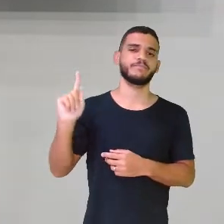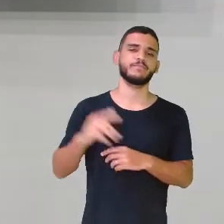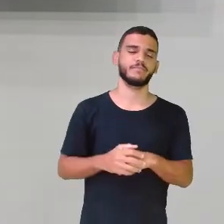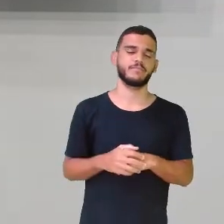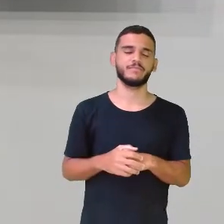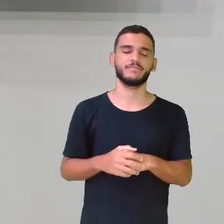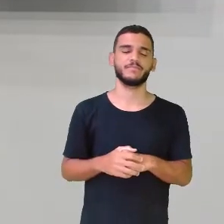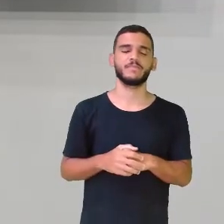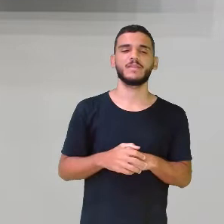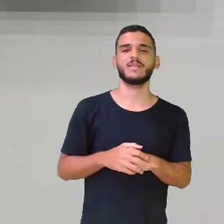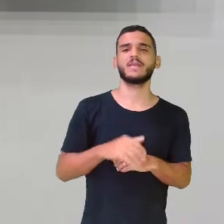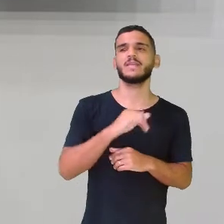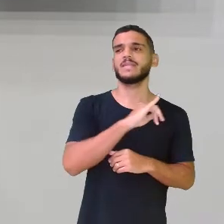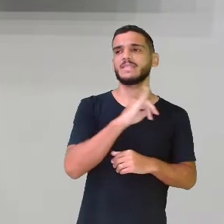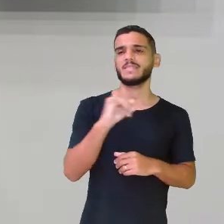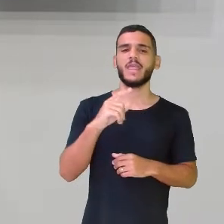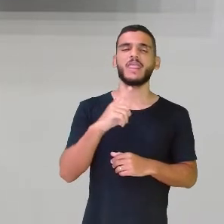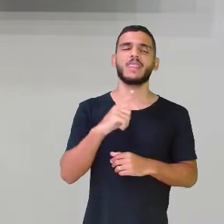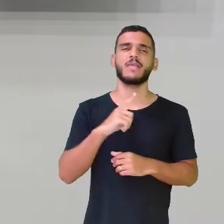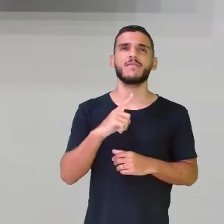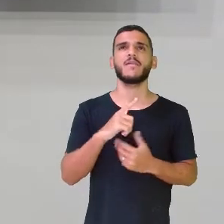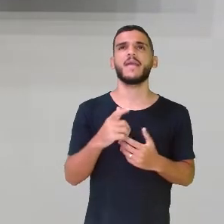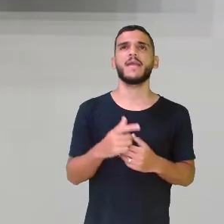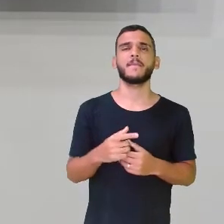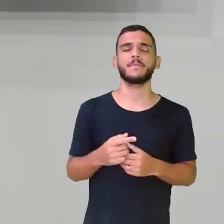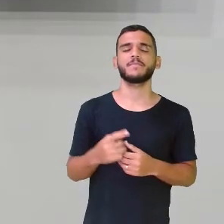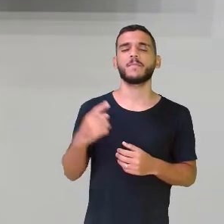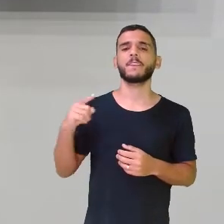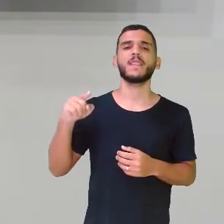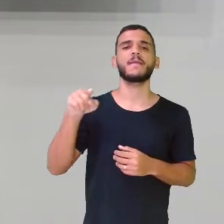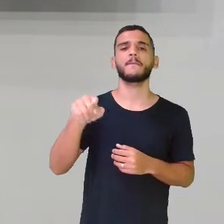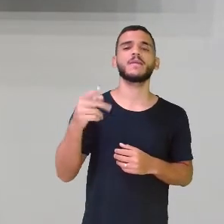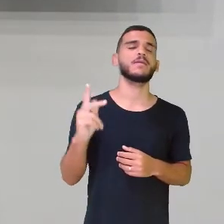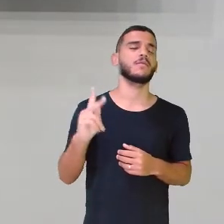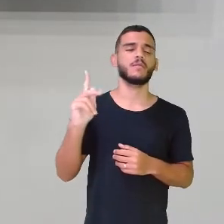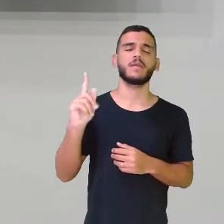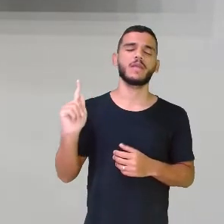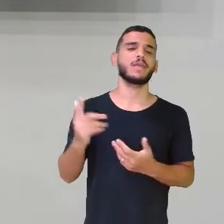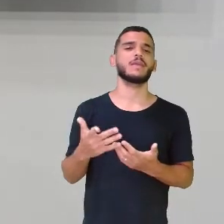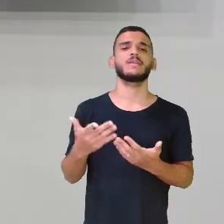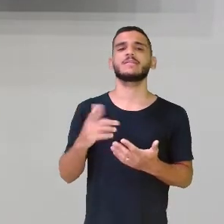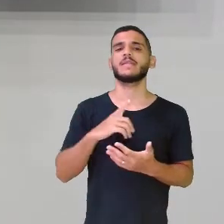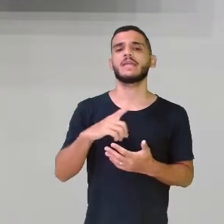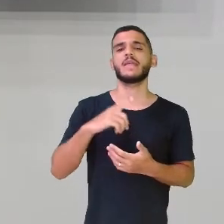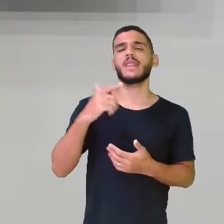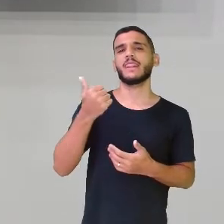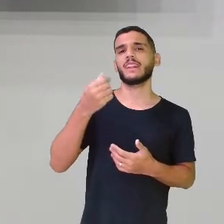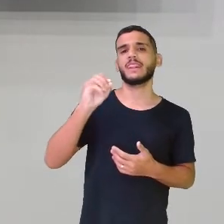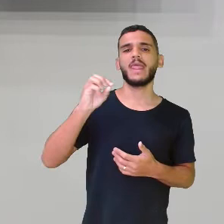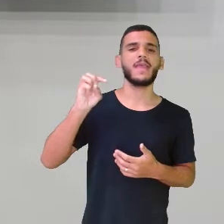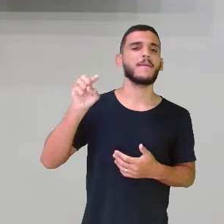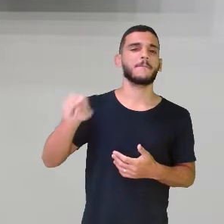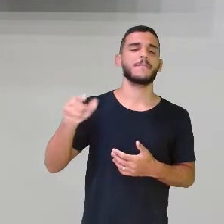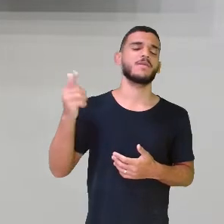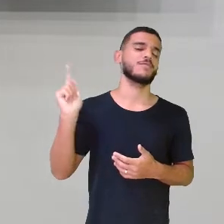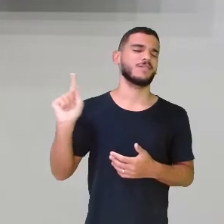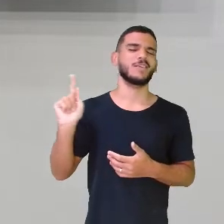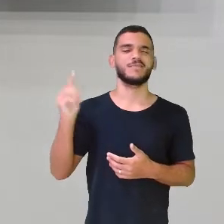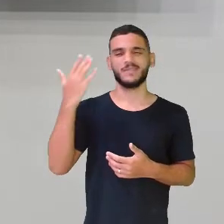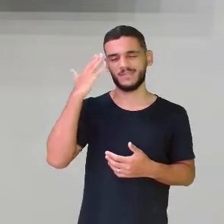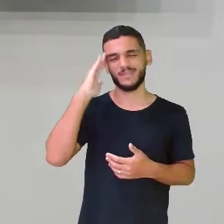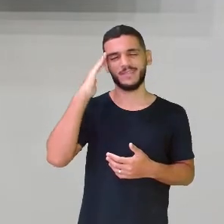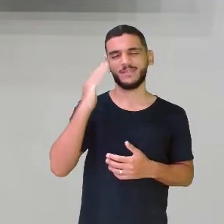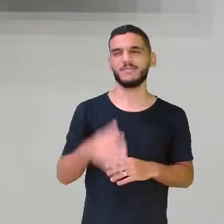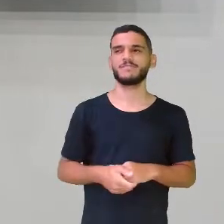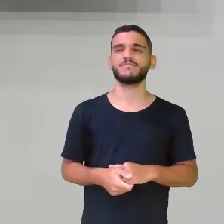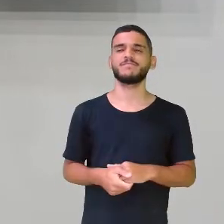10.000 gramas. A gente não tem hábito de chegar naquela casinha de ração para comprar a comida do cachorro e dizer assim: seu Zé,